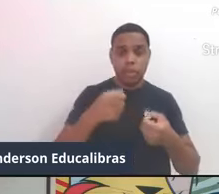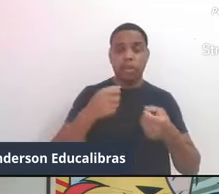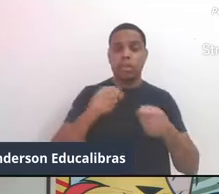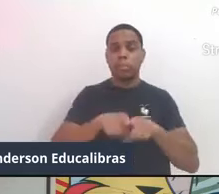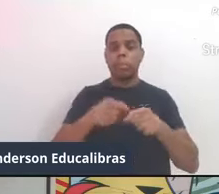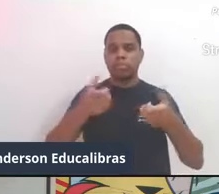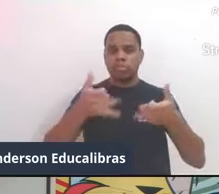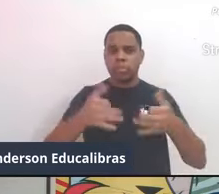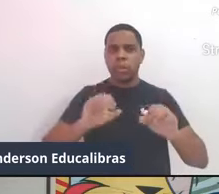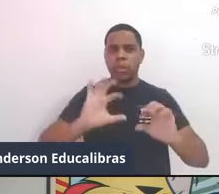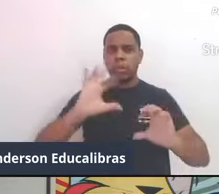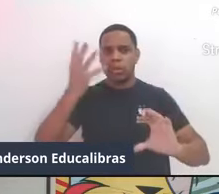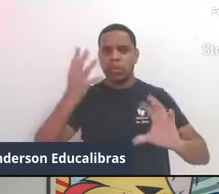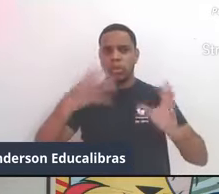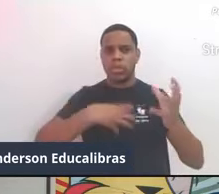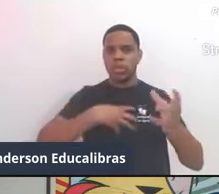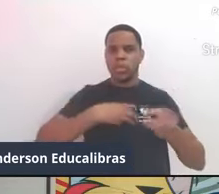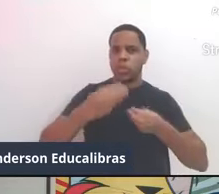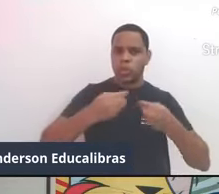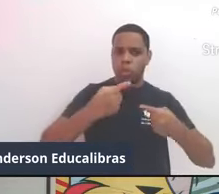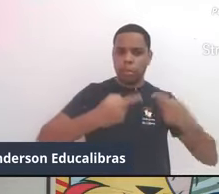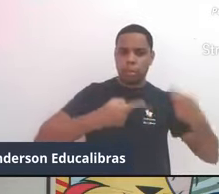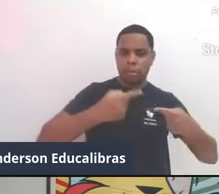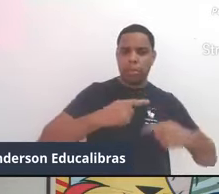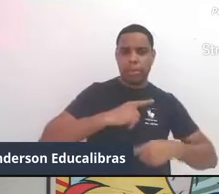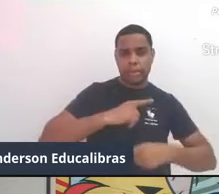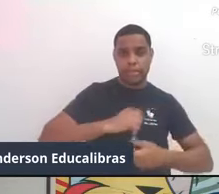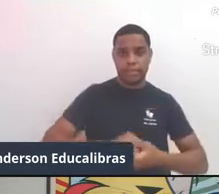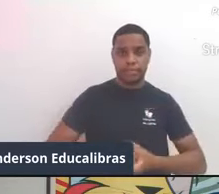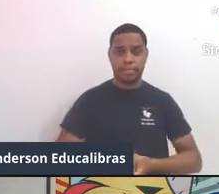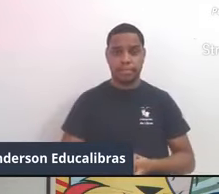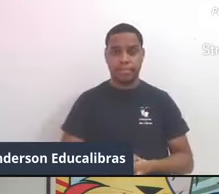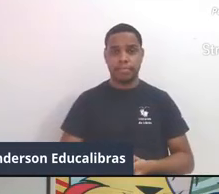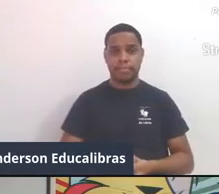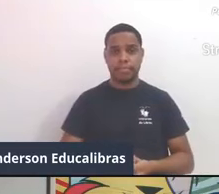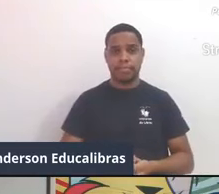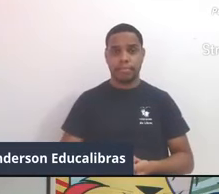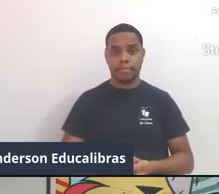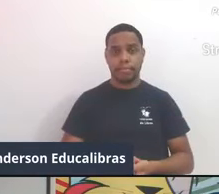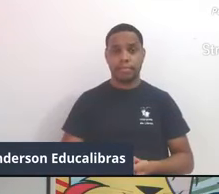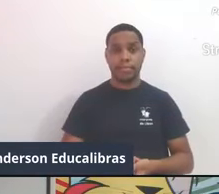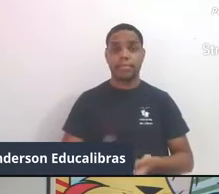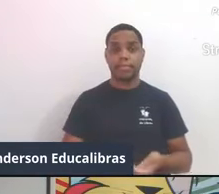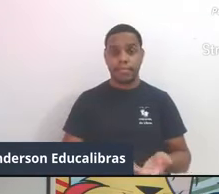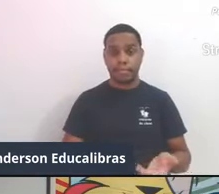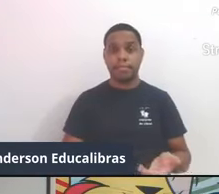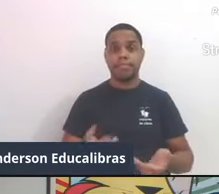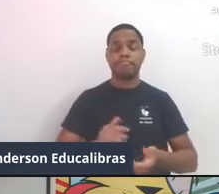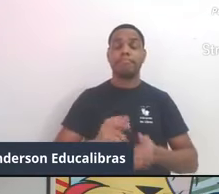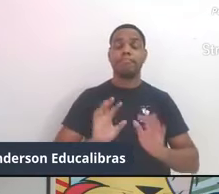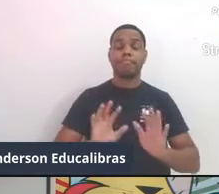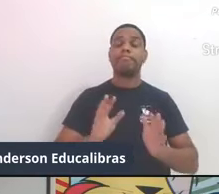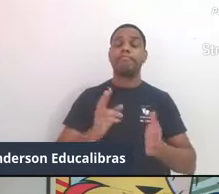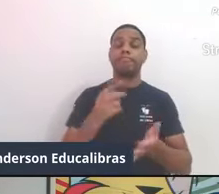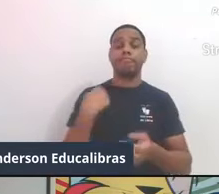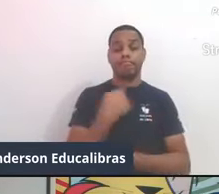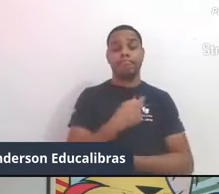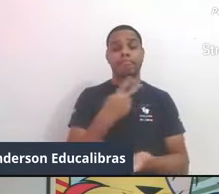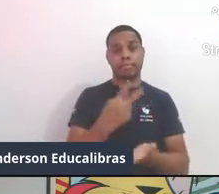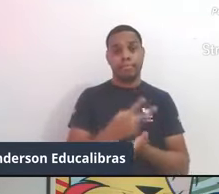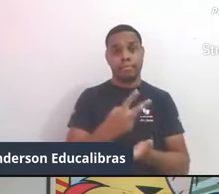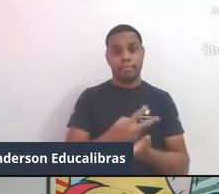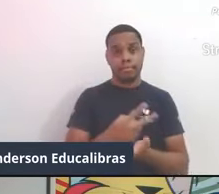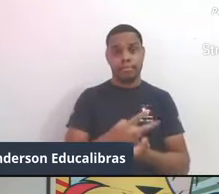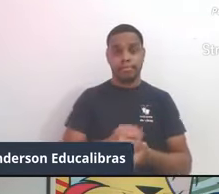esclarecidos e discutidos, etc. Nas exposições todas, a gente tem sempre